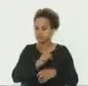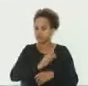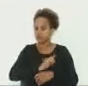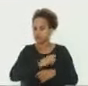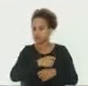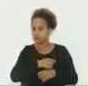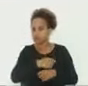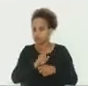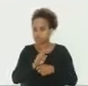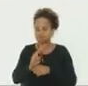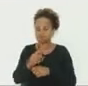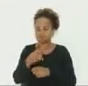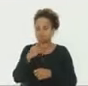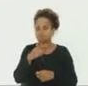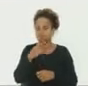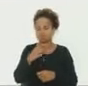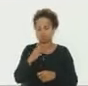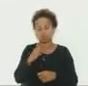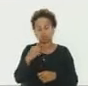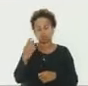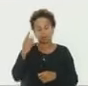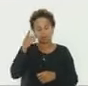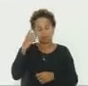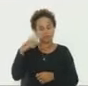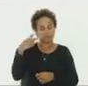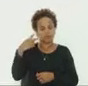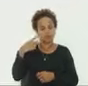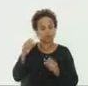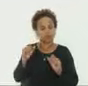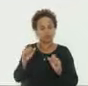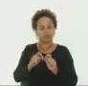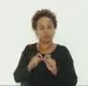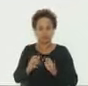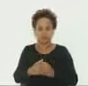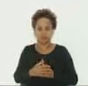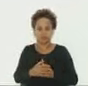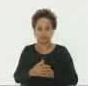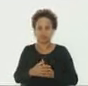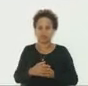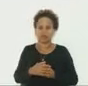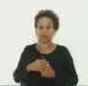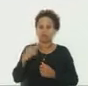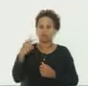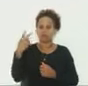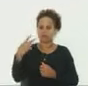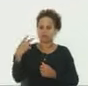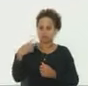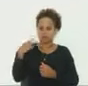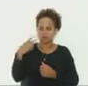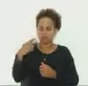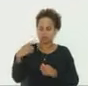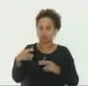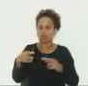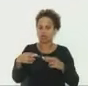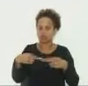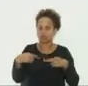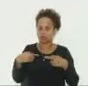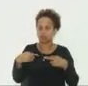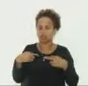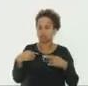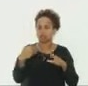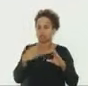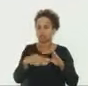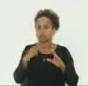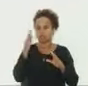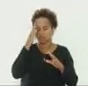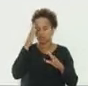menos achar que um vereador poderia fazer isso. Acho que nunca vi vereador entrando com requerimento para saber se a igreja X